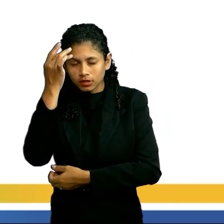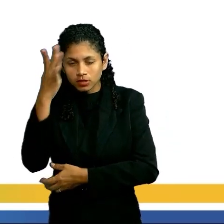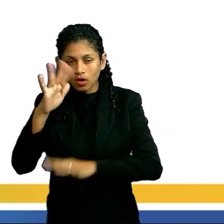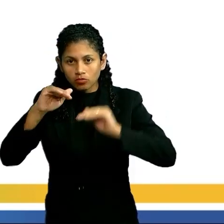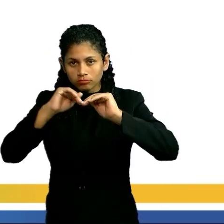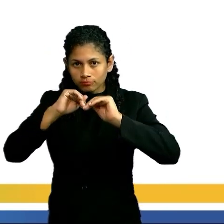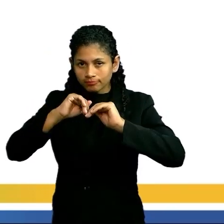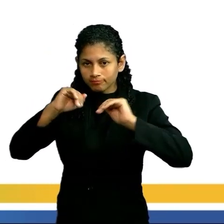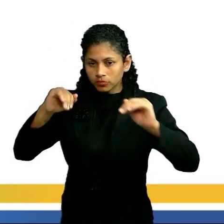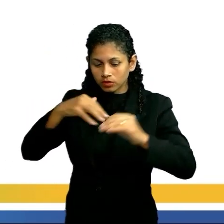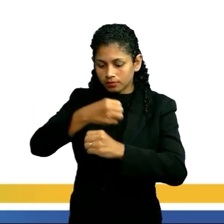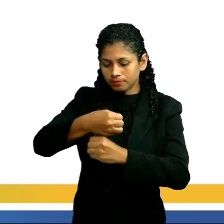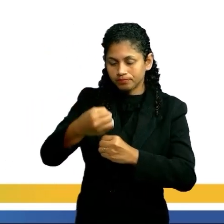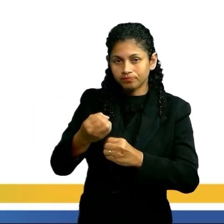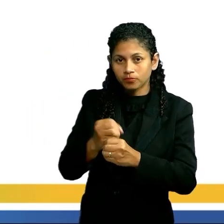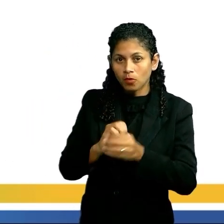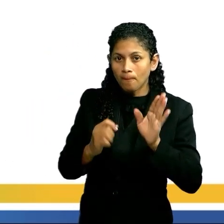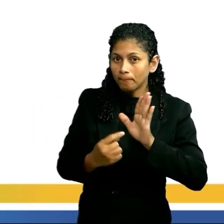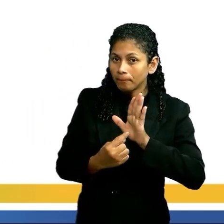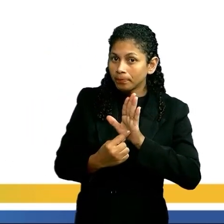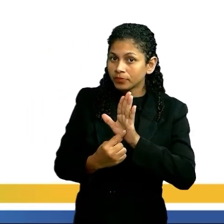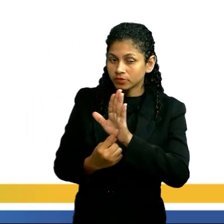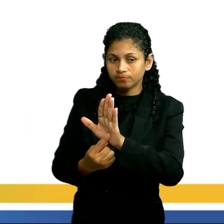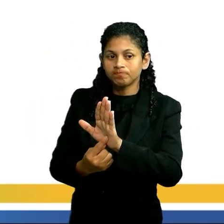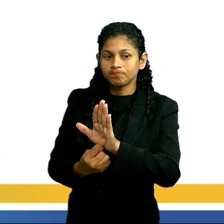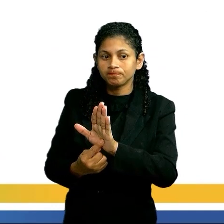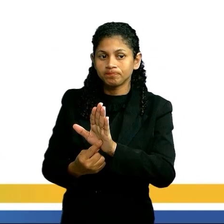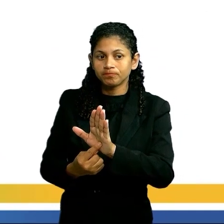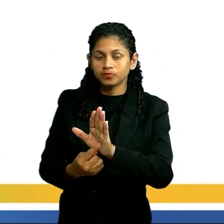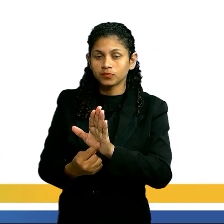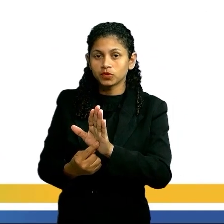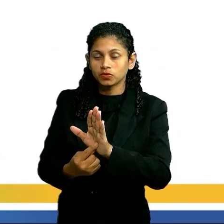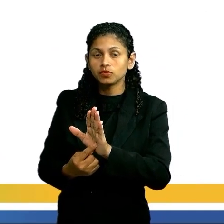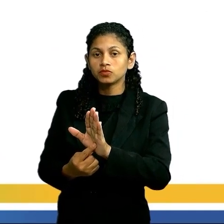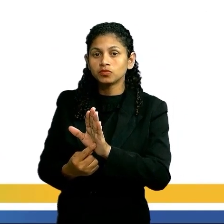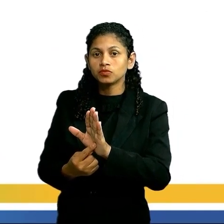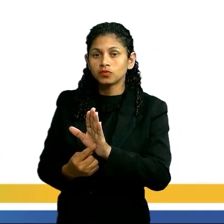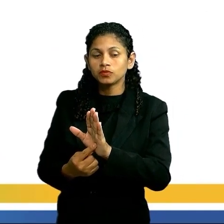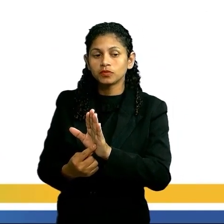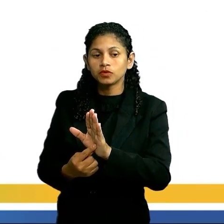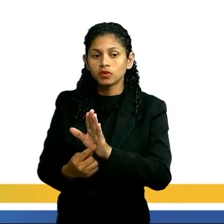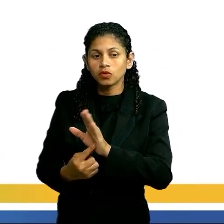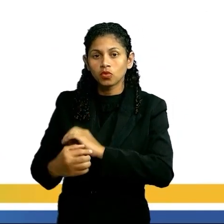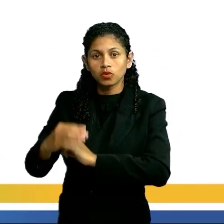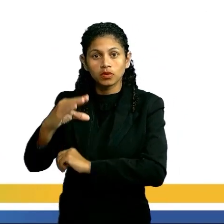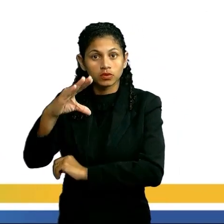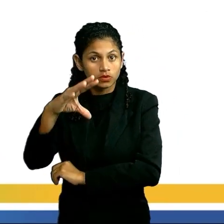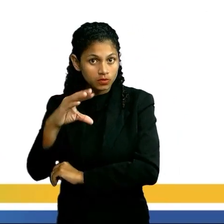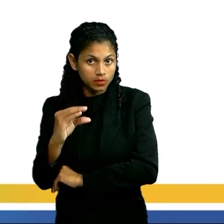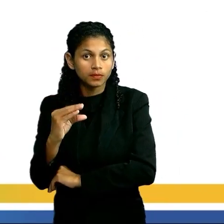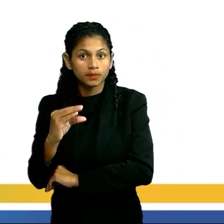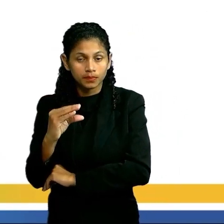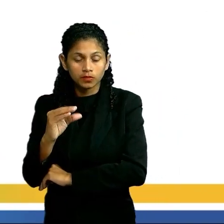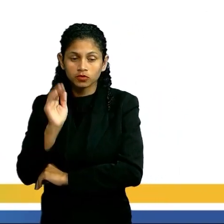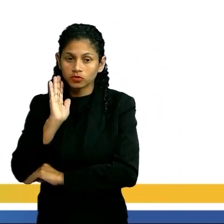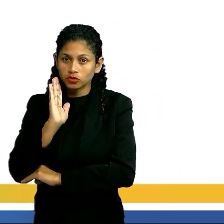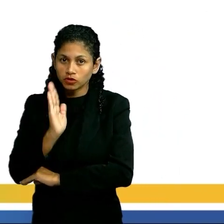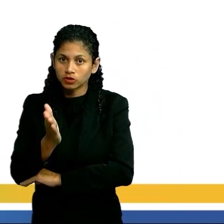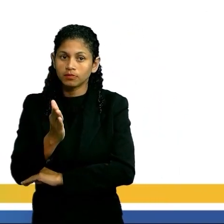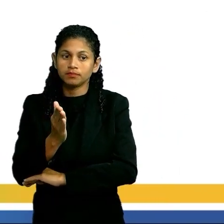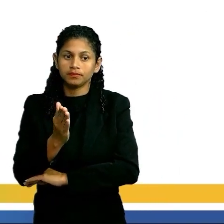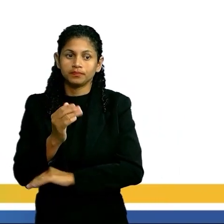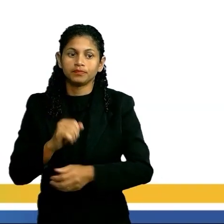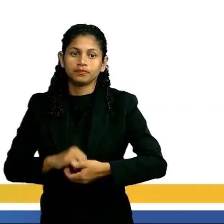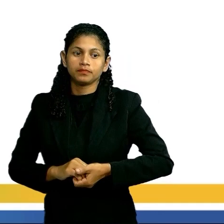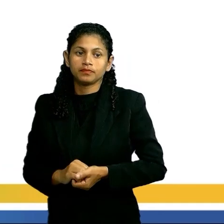molécula evidenciando os átomos de carbono que estão implícitos, que eu já vou falar um pouquinho mais sobre